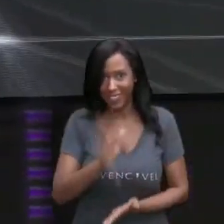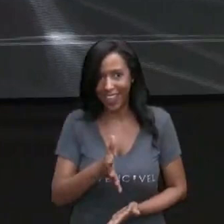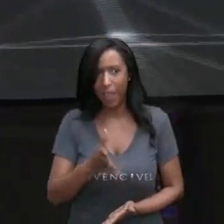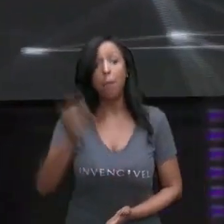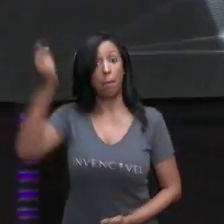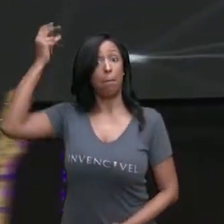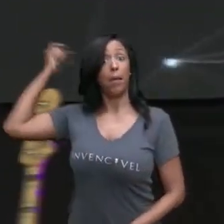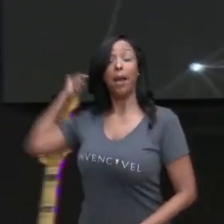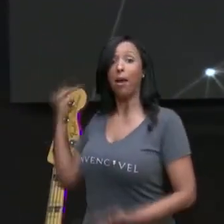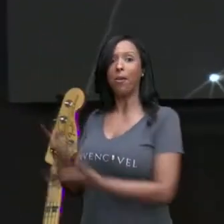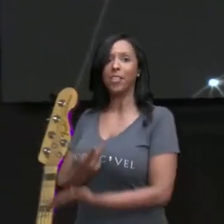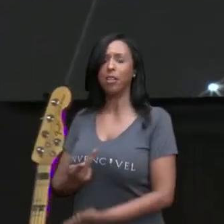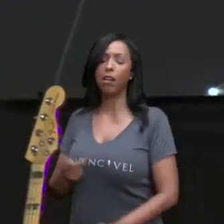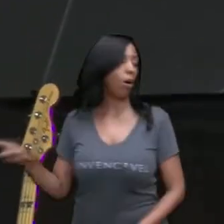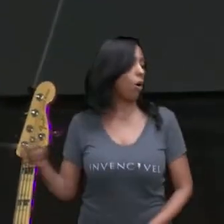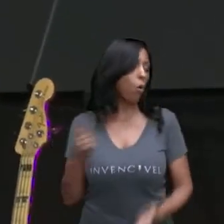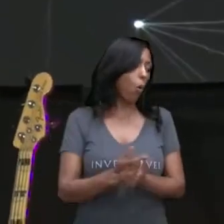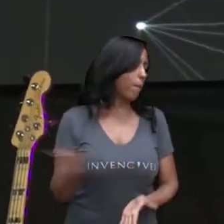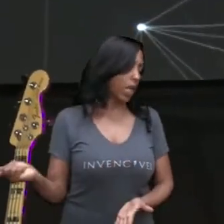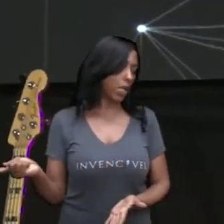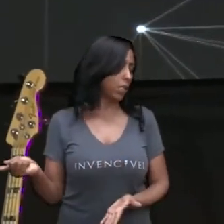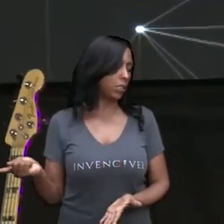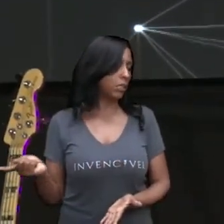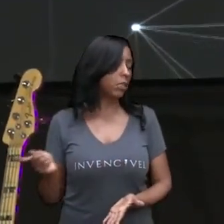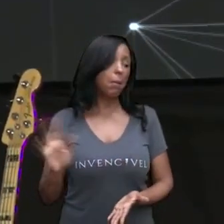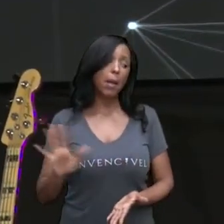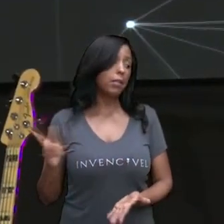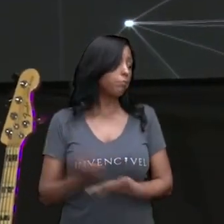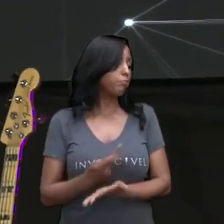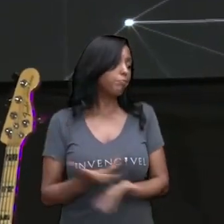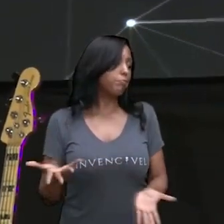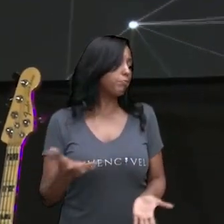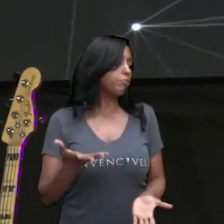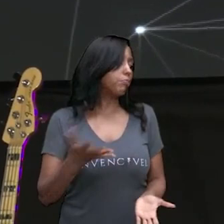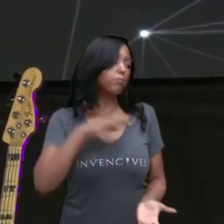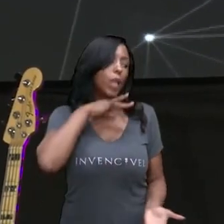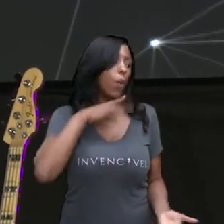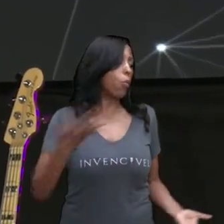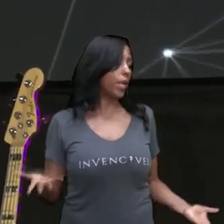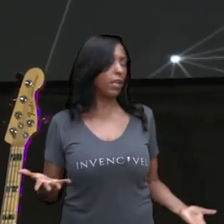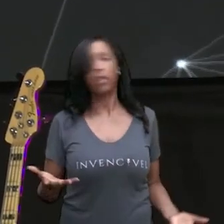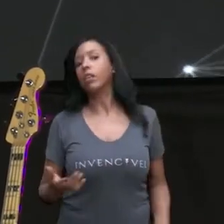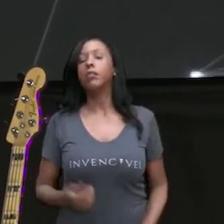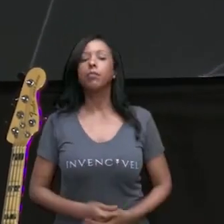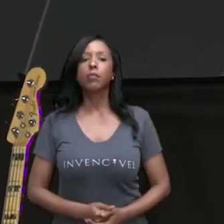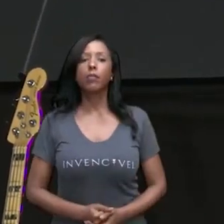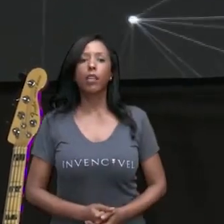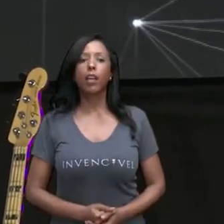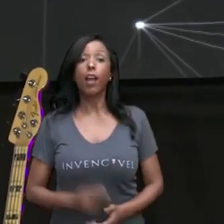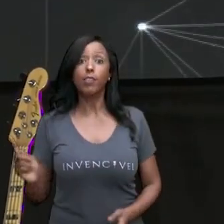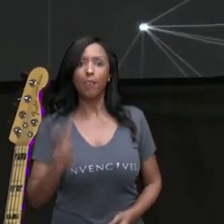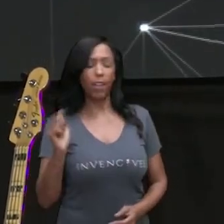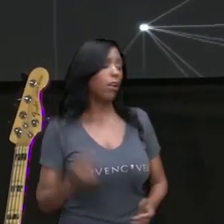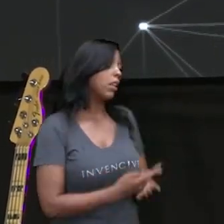tá com defeito! Veio ruim. Aí quando chega lá, o cara fala assim, não, é que você esqueceu de ligar esse botão